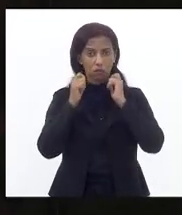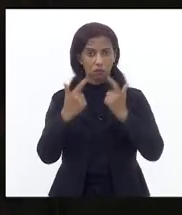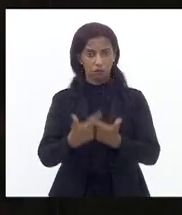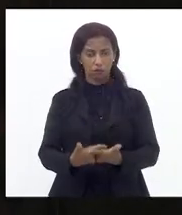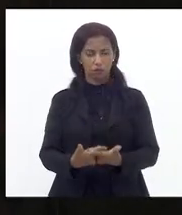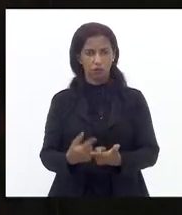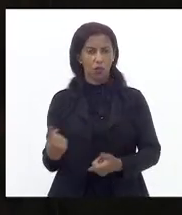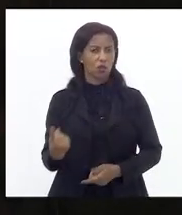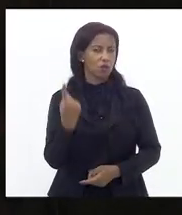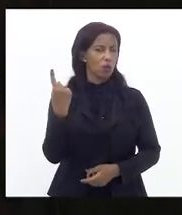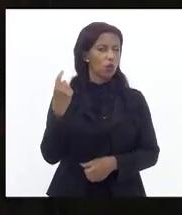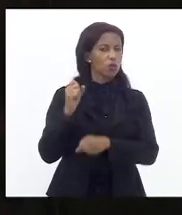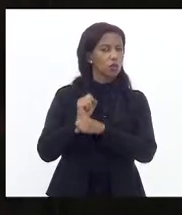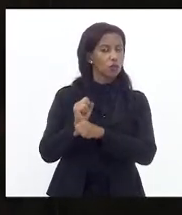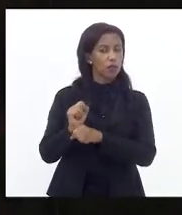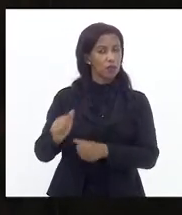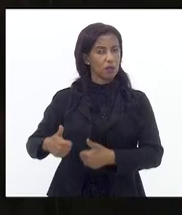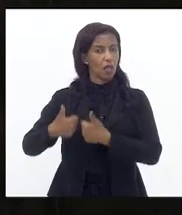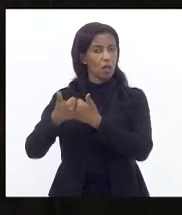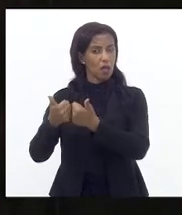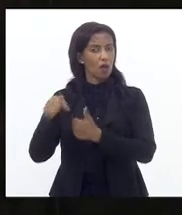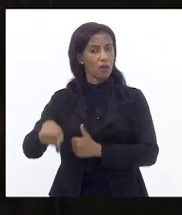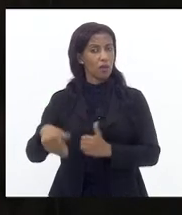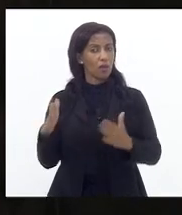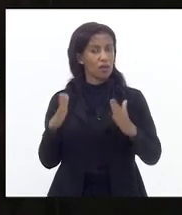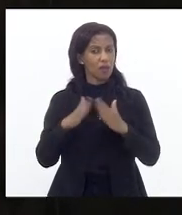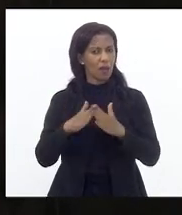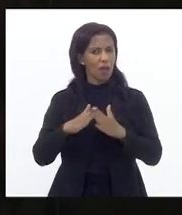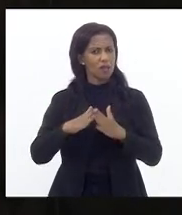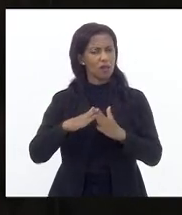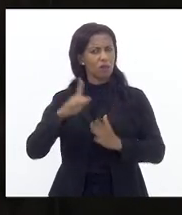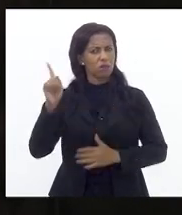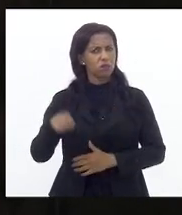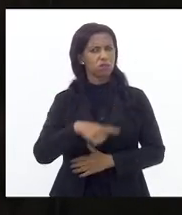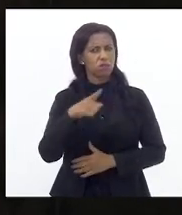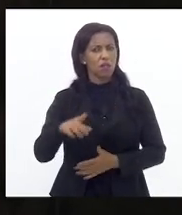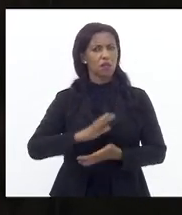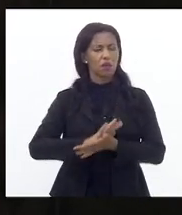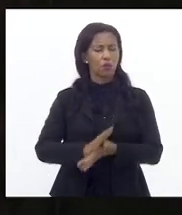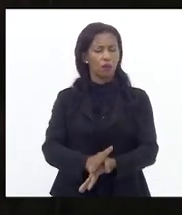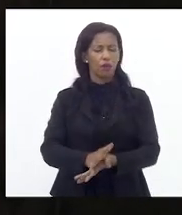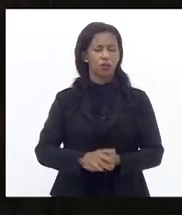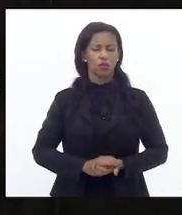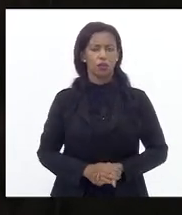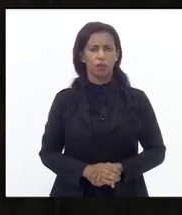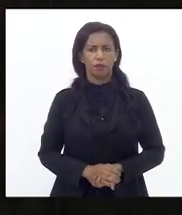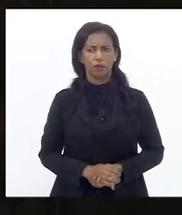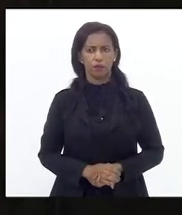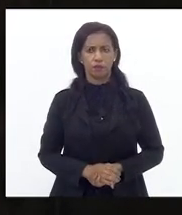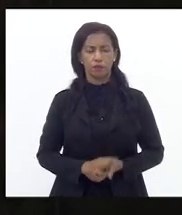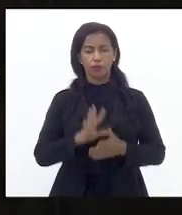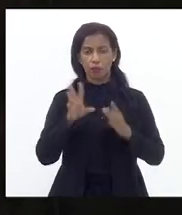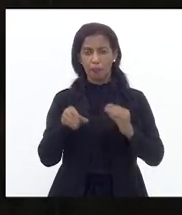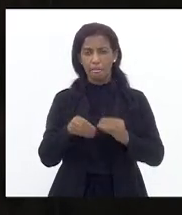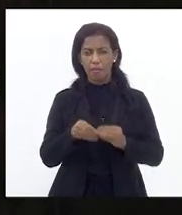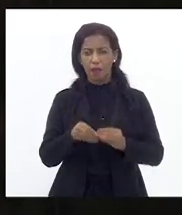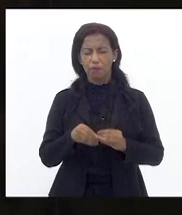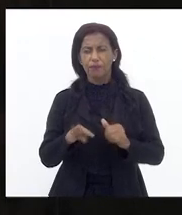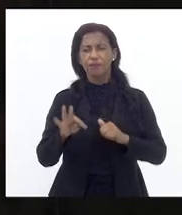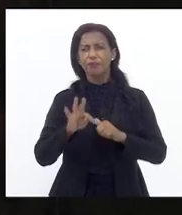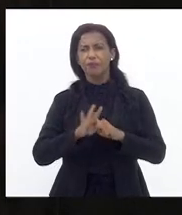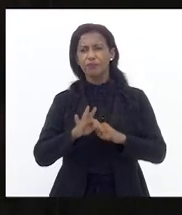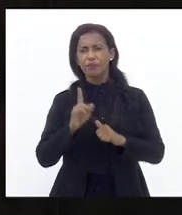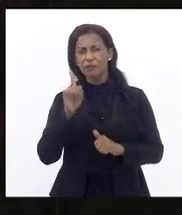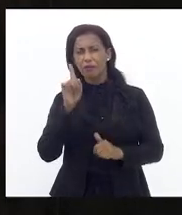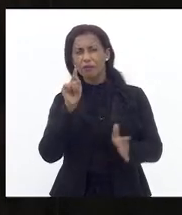a nossa muita esperança hoje legal é que essa casa impeça essa covardia encerrar por favor só para como que faz a pergunta de ordem técnica